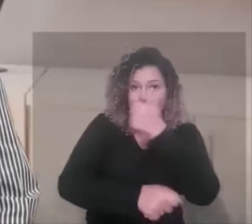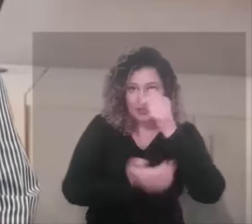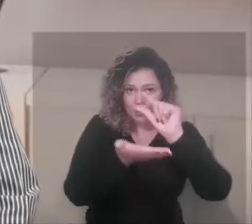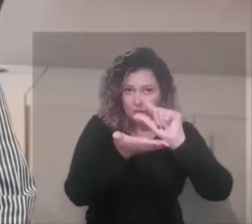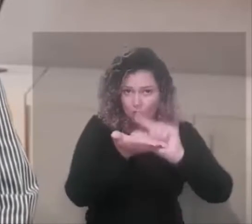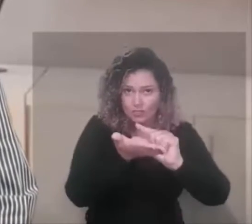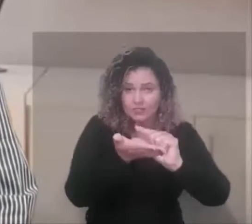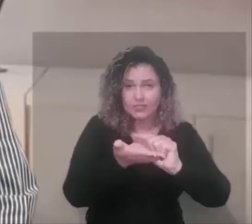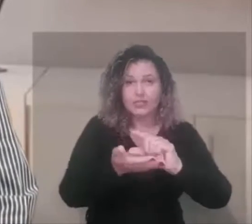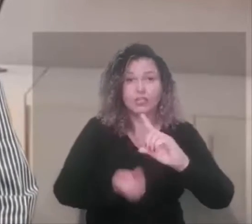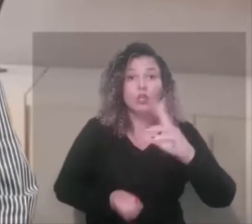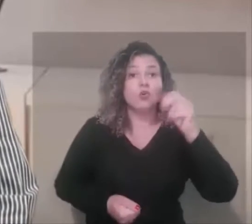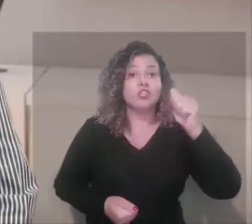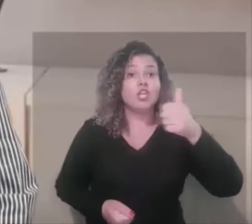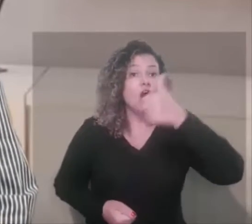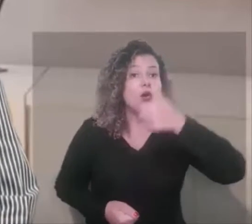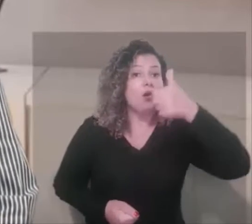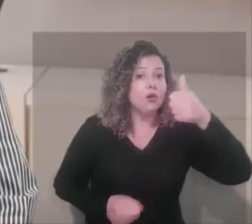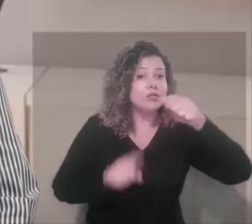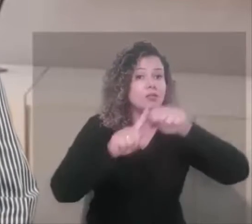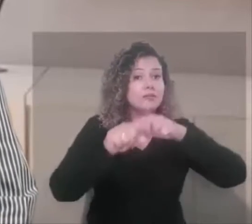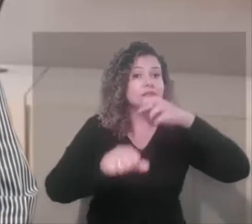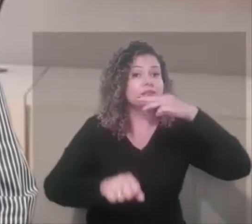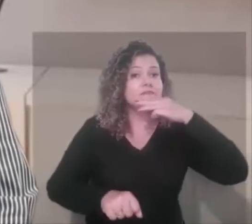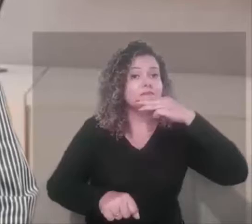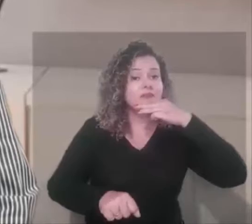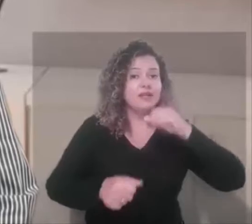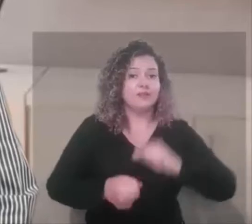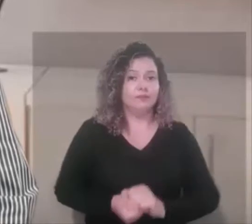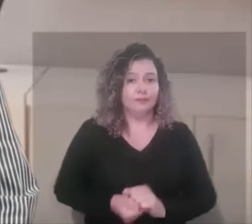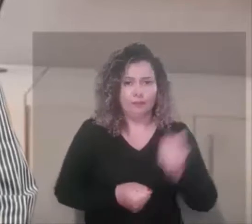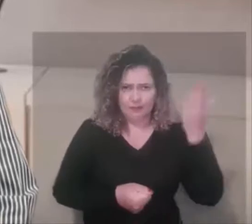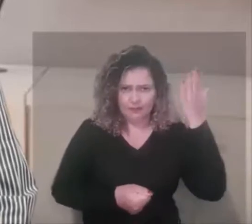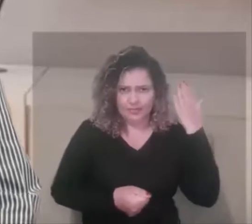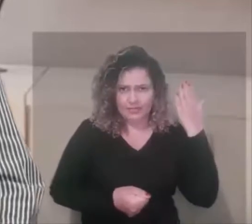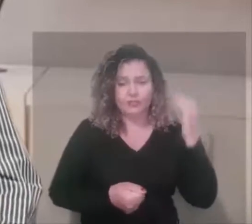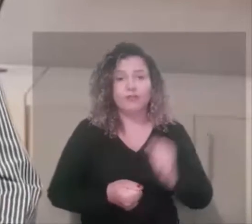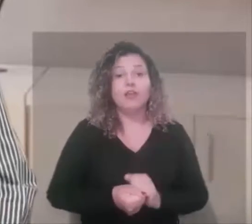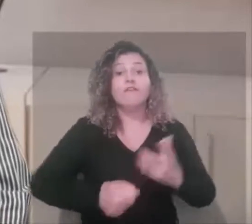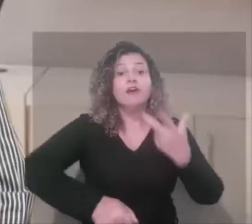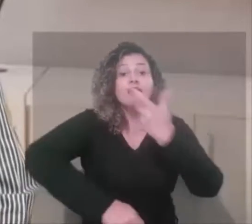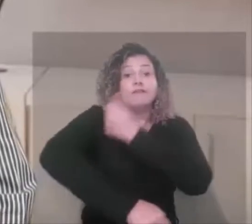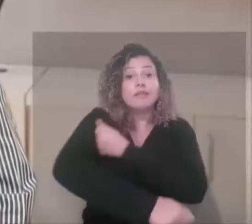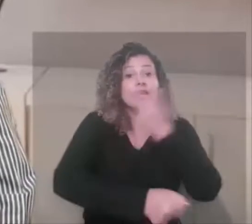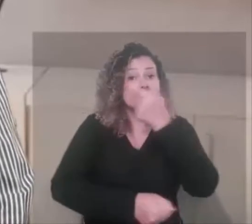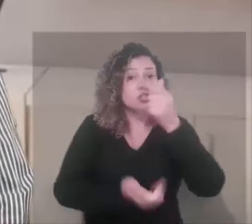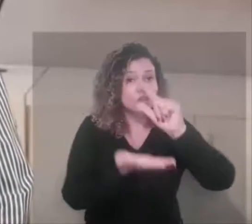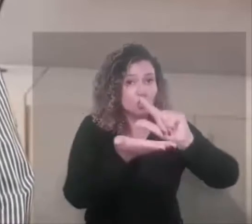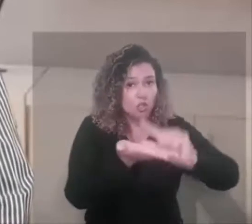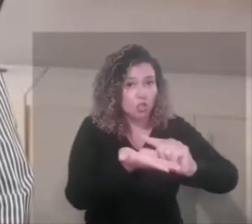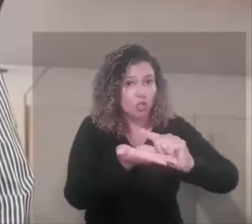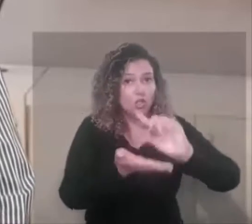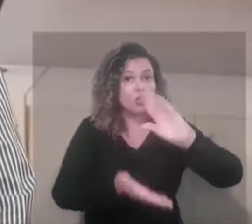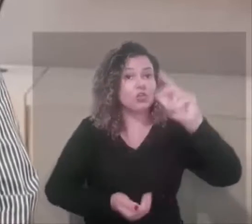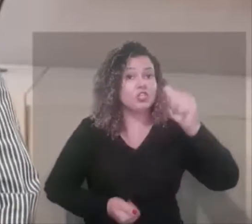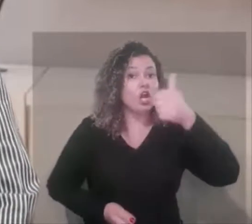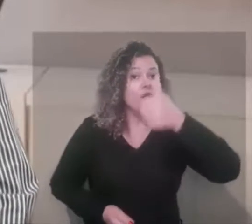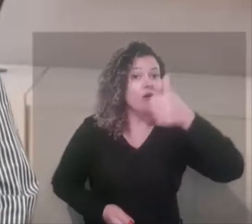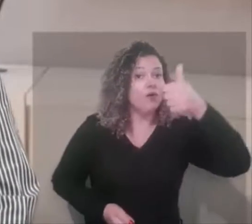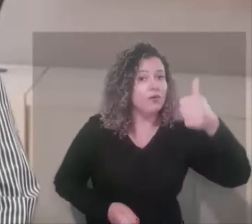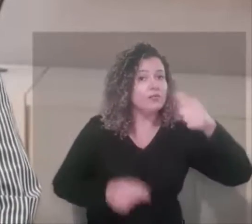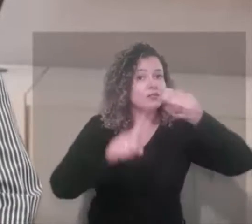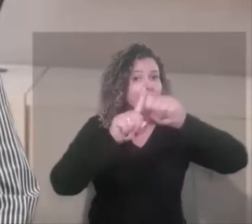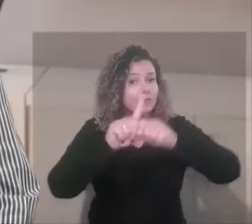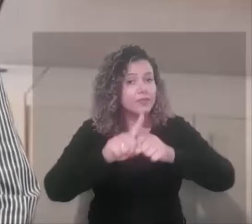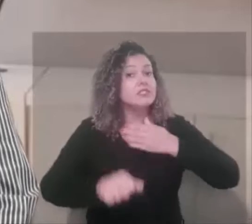maio, recebe a segunda dose no dia 11 de agosto. Em ambos os casos, de 9 da manhã às 4 da tarde.